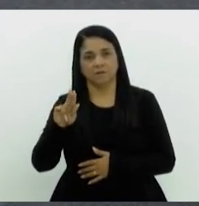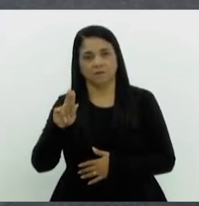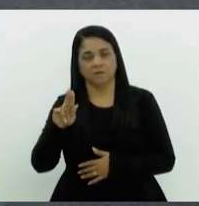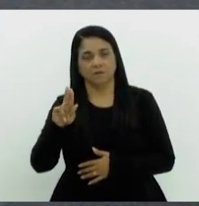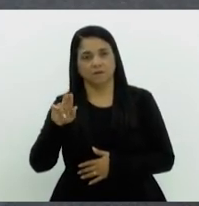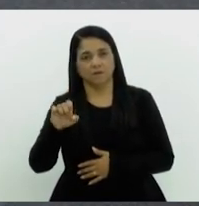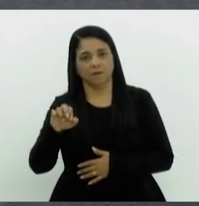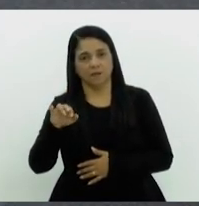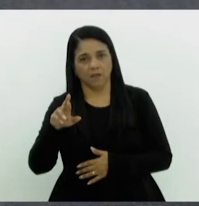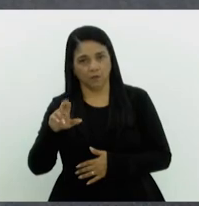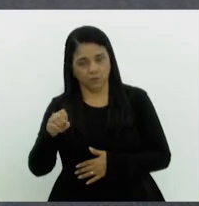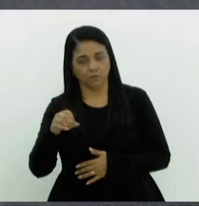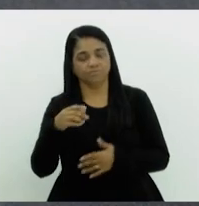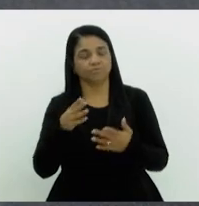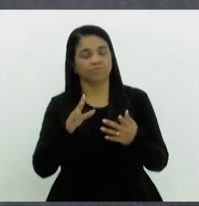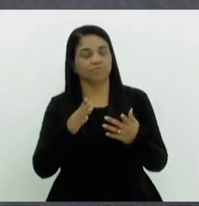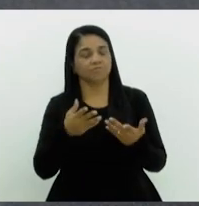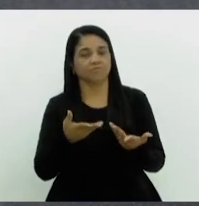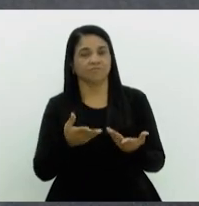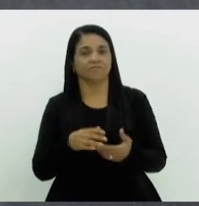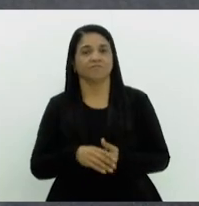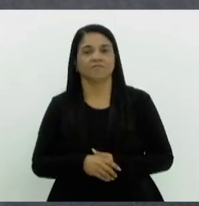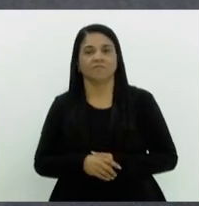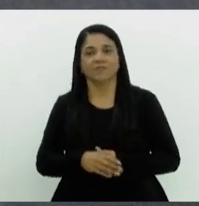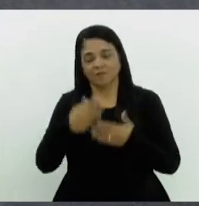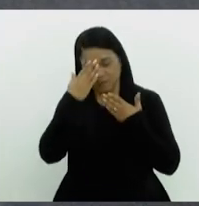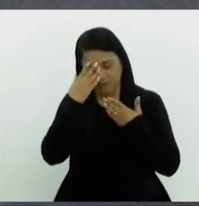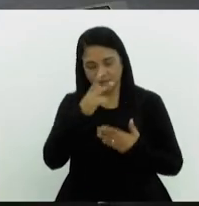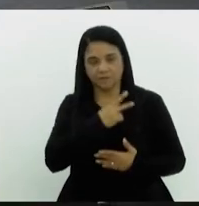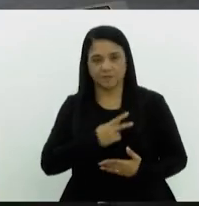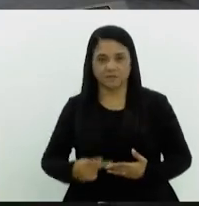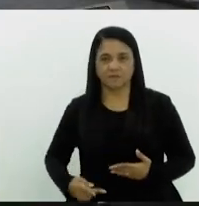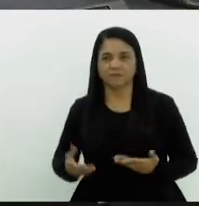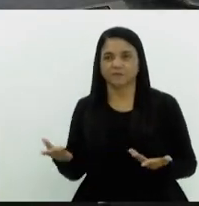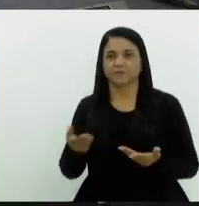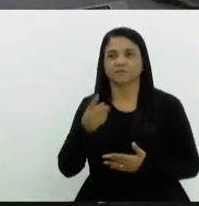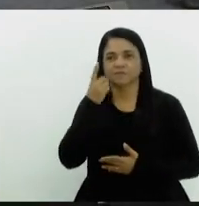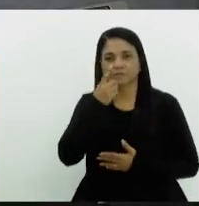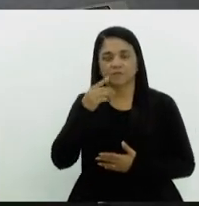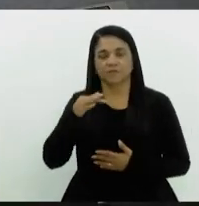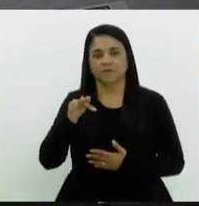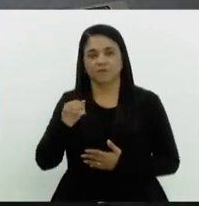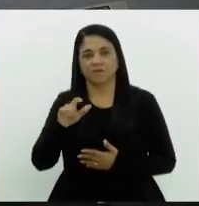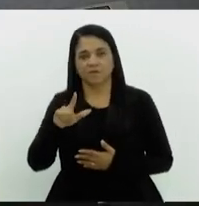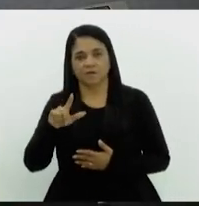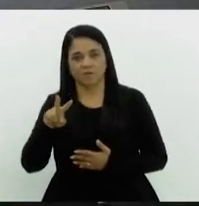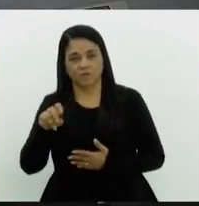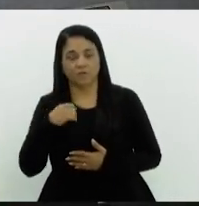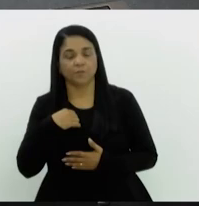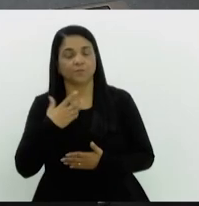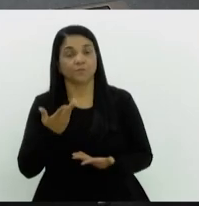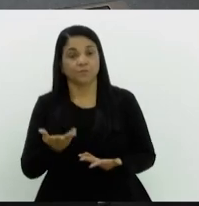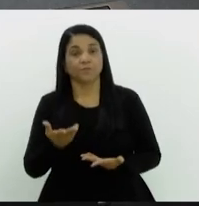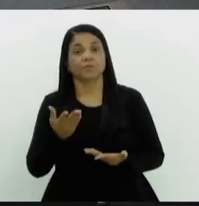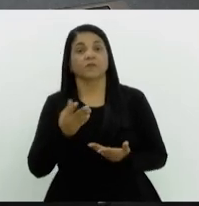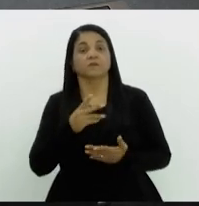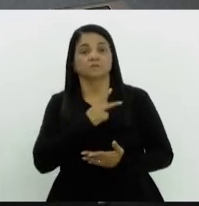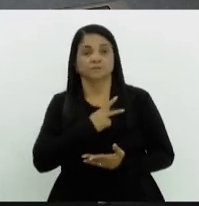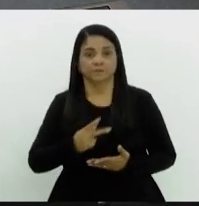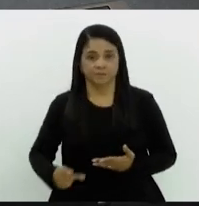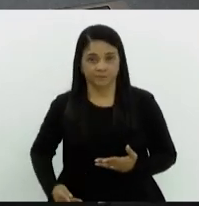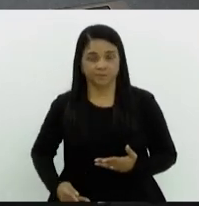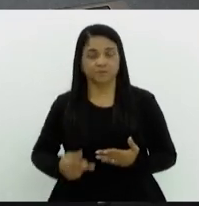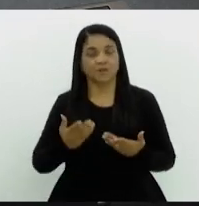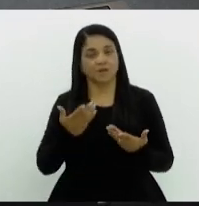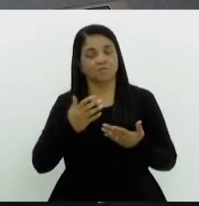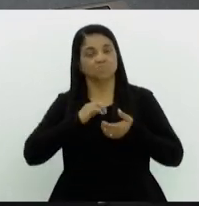Assembleia Legislativa. Obrigada. Deputado Flávio Serafim. Presidenta, deputada Tia Ju, quero, na verdade, também